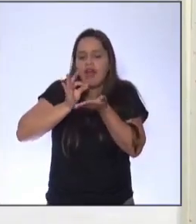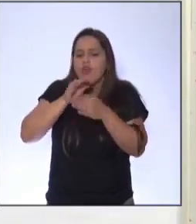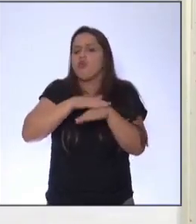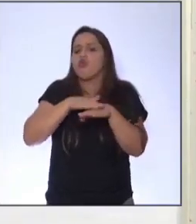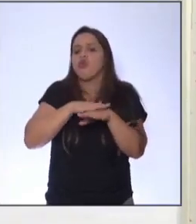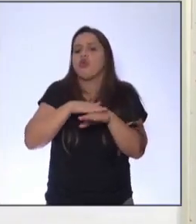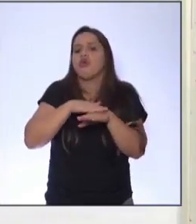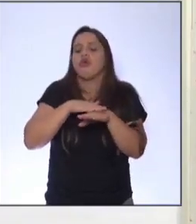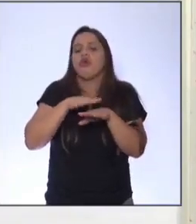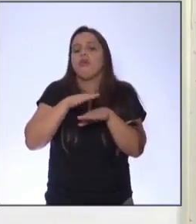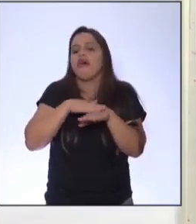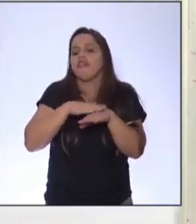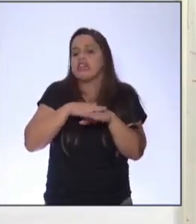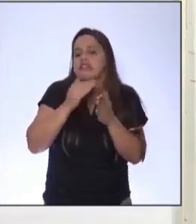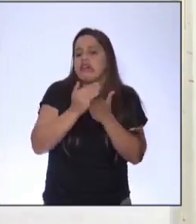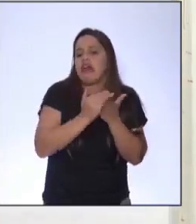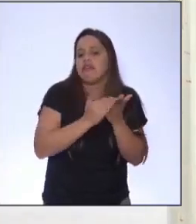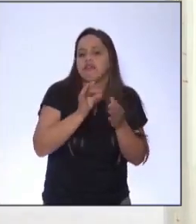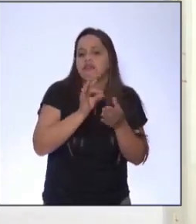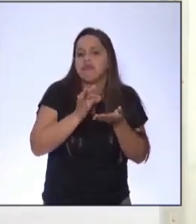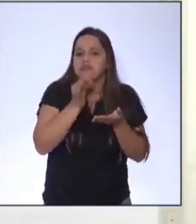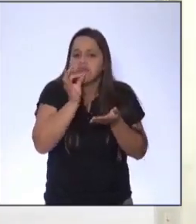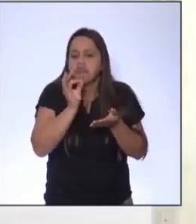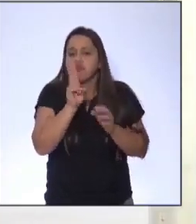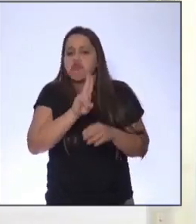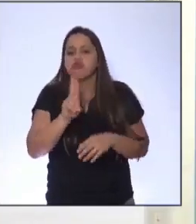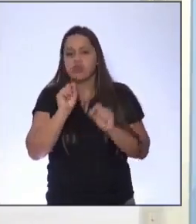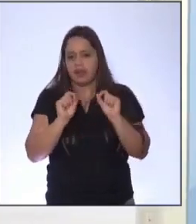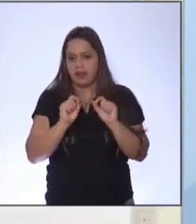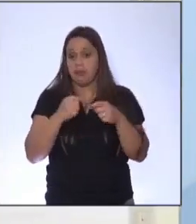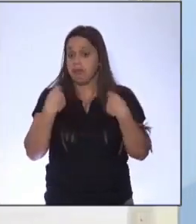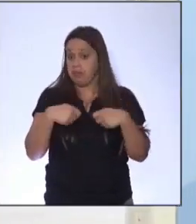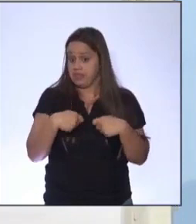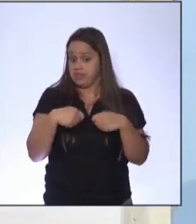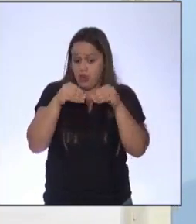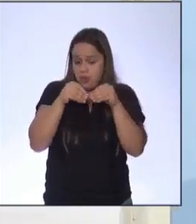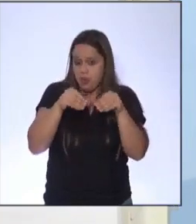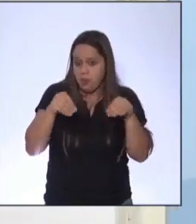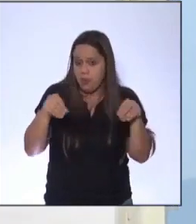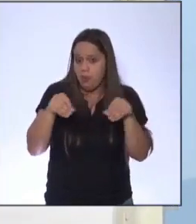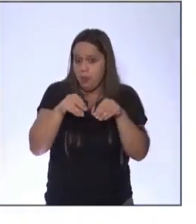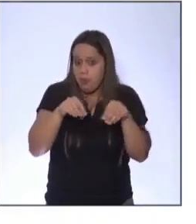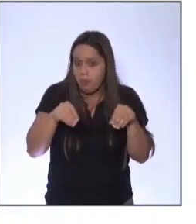Para fazer um bom café, precisa do pó de café,